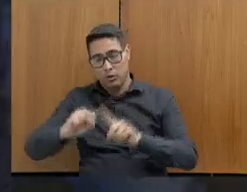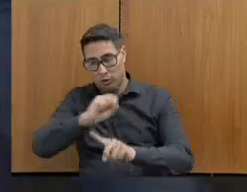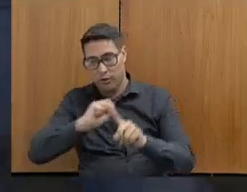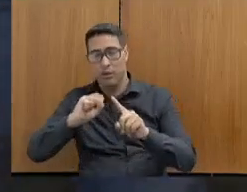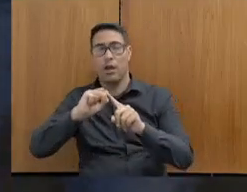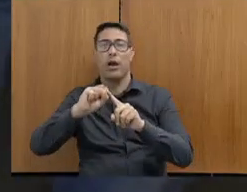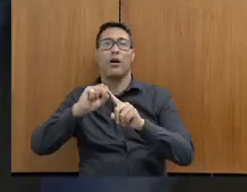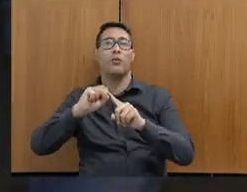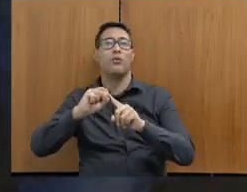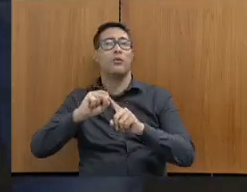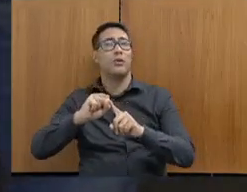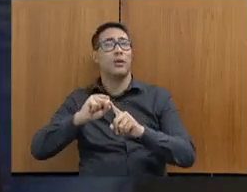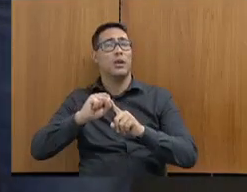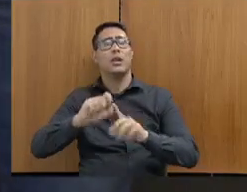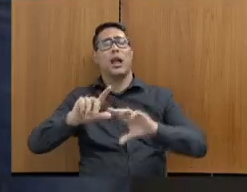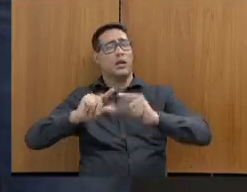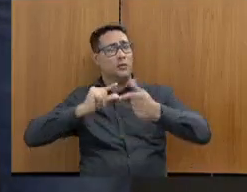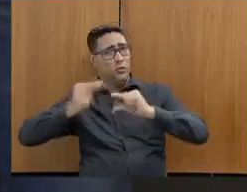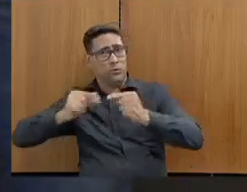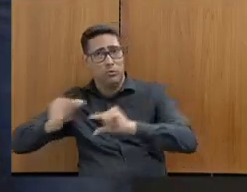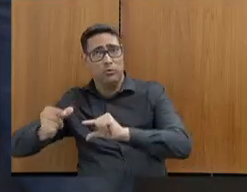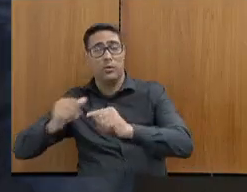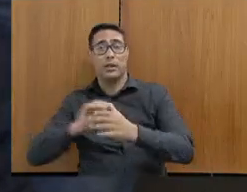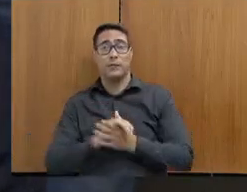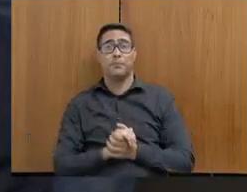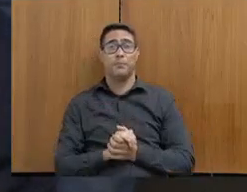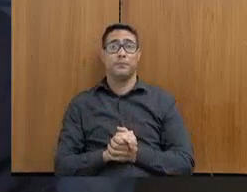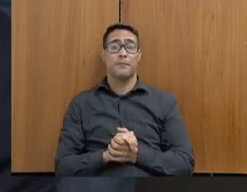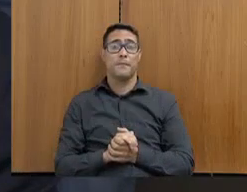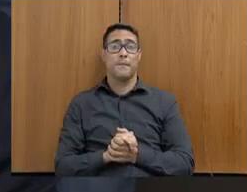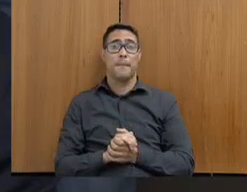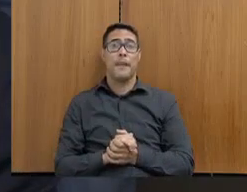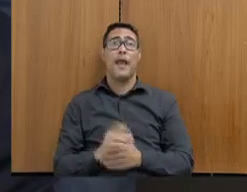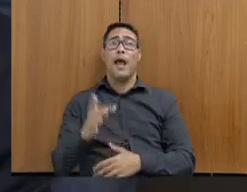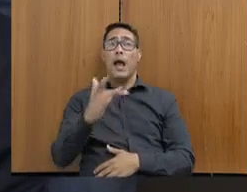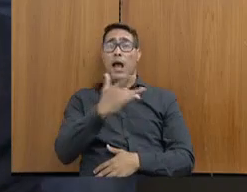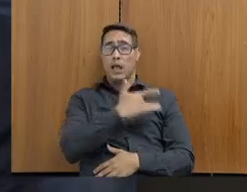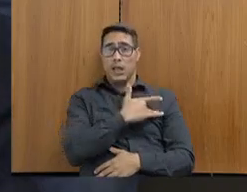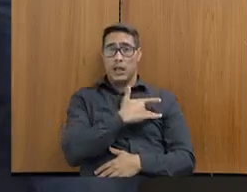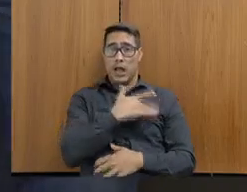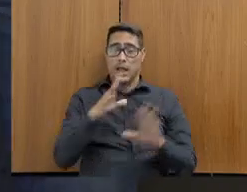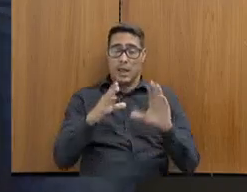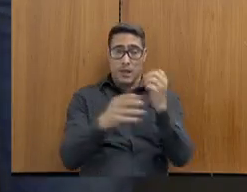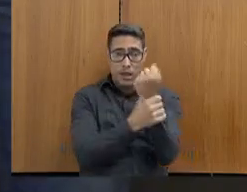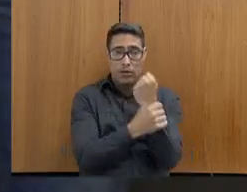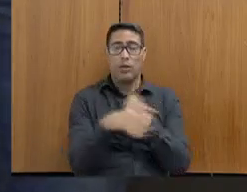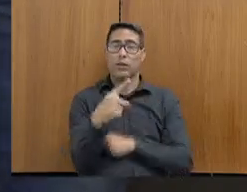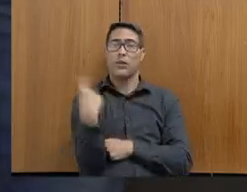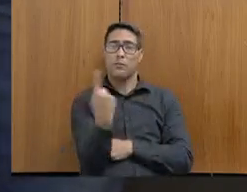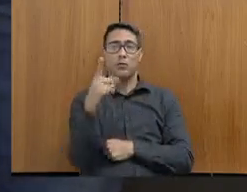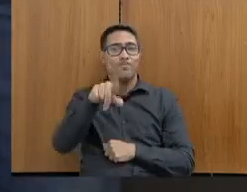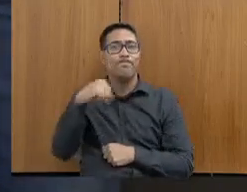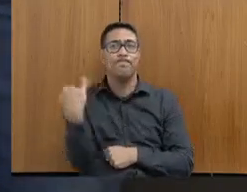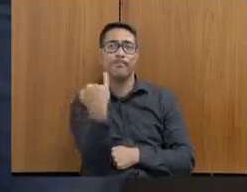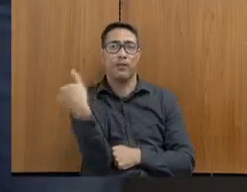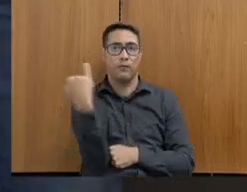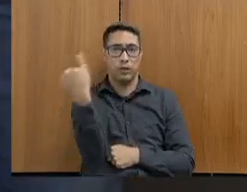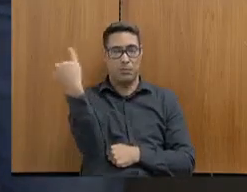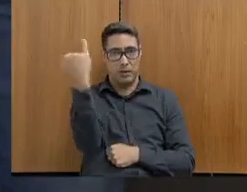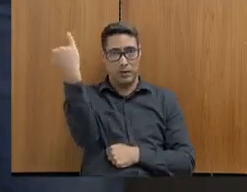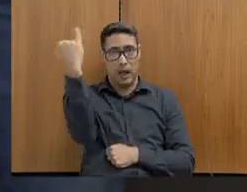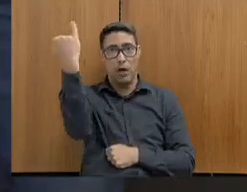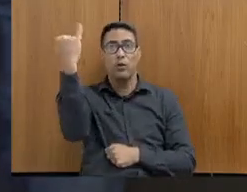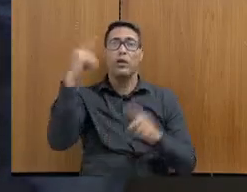é a questão da infraestrutura a segurança para nós é fundamental Não só na capital mas também